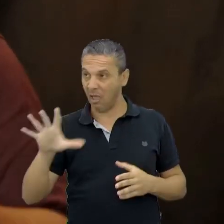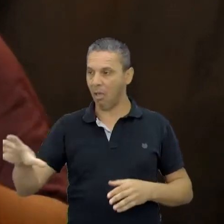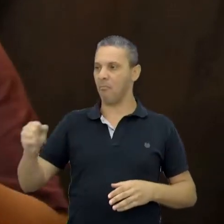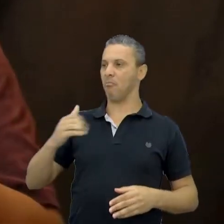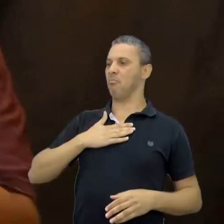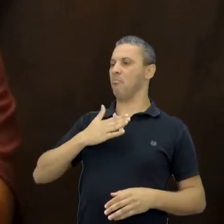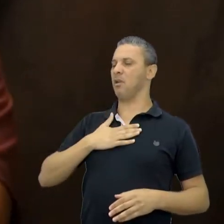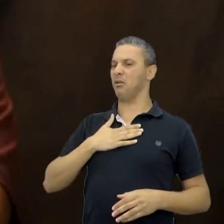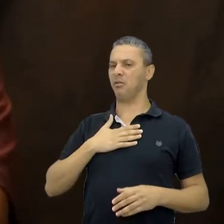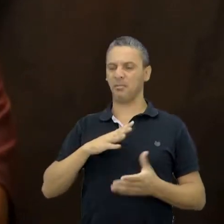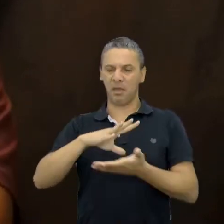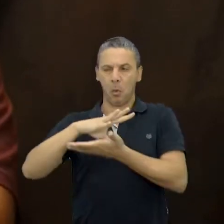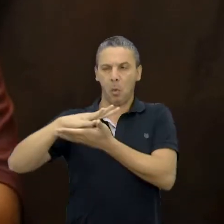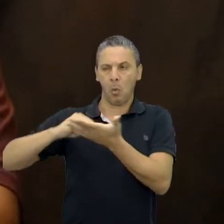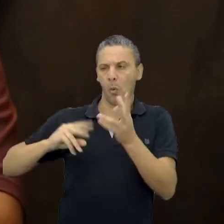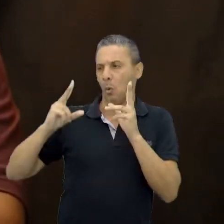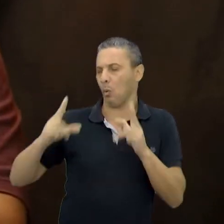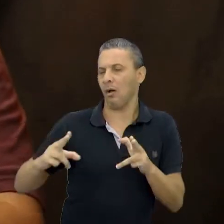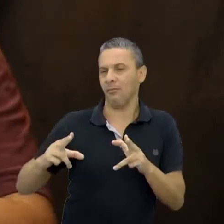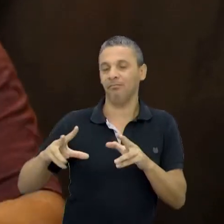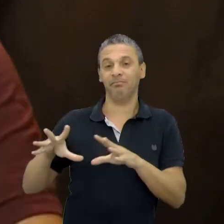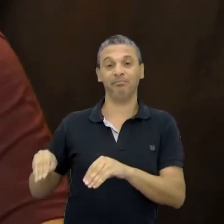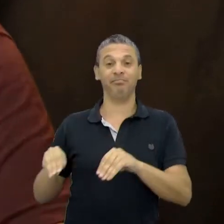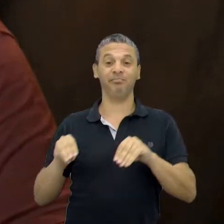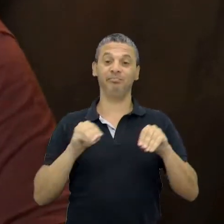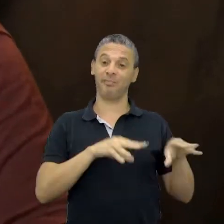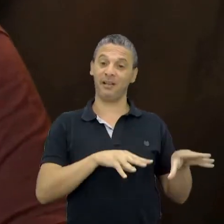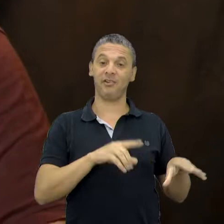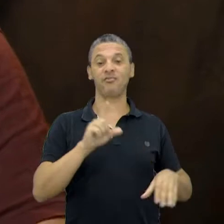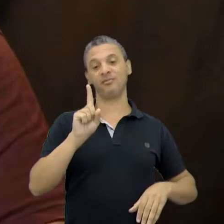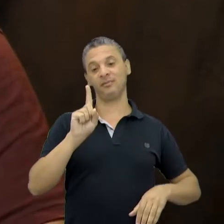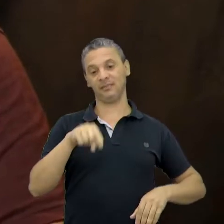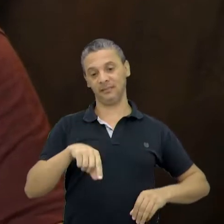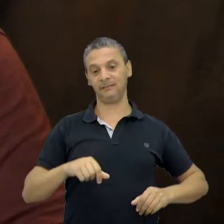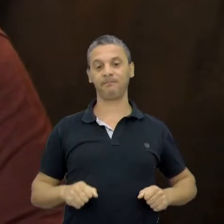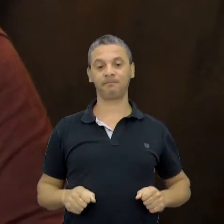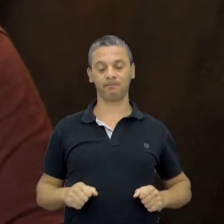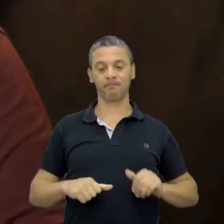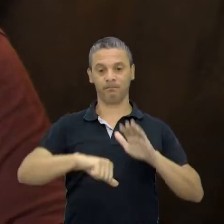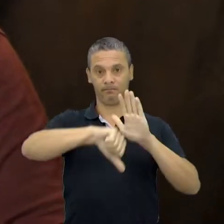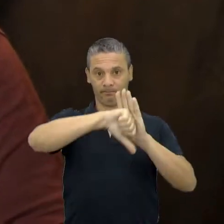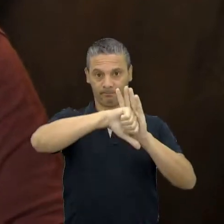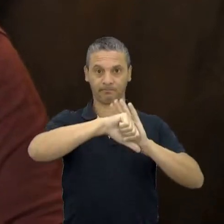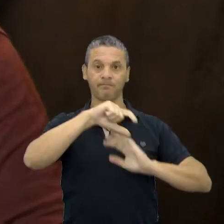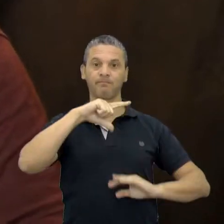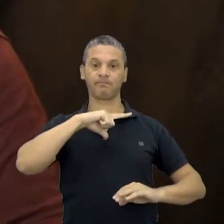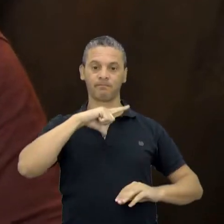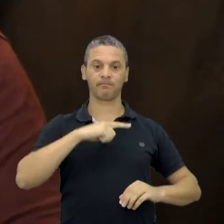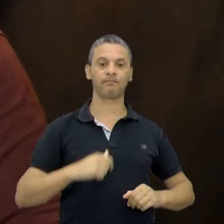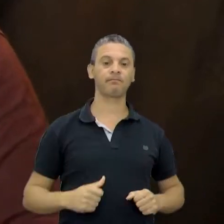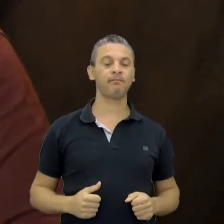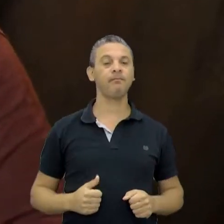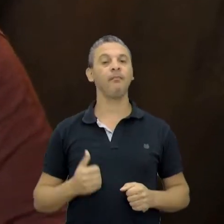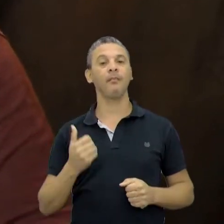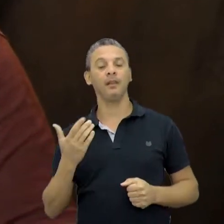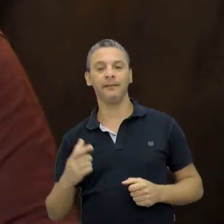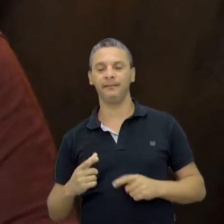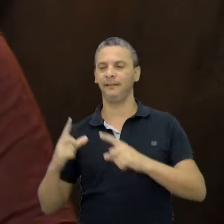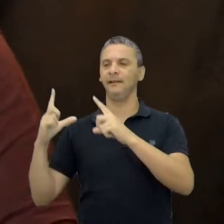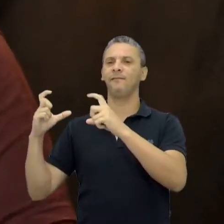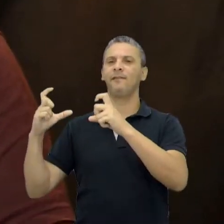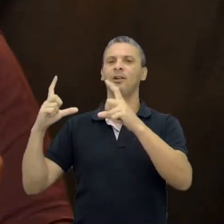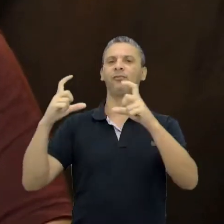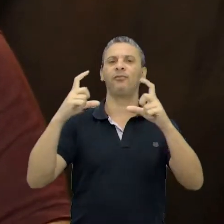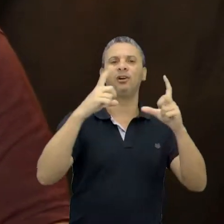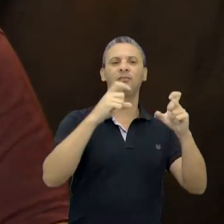posse como você copiar integralmente uma obra é plágio e isso é crime. Na fotografia, eu diria